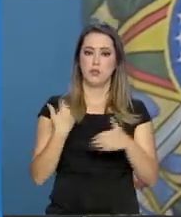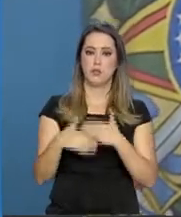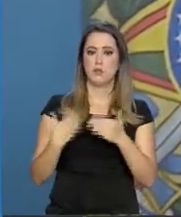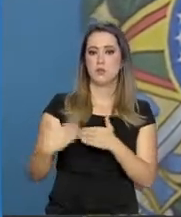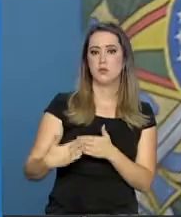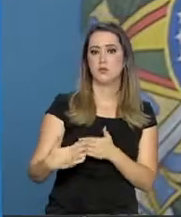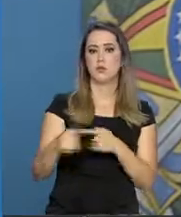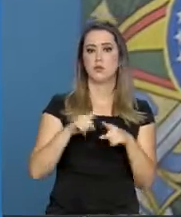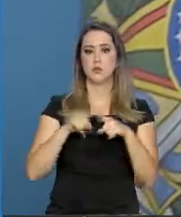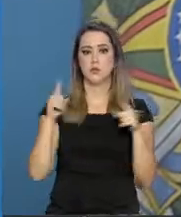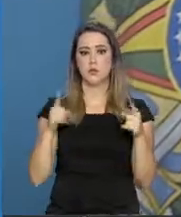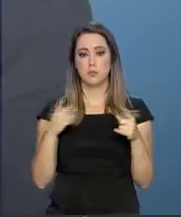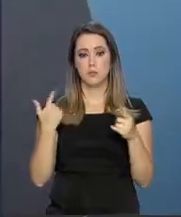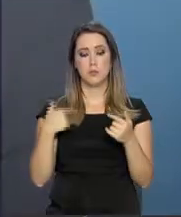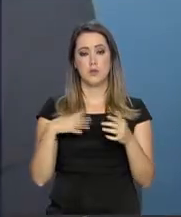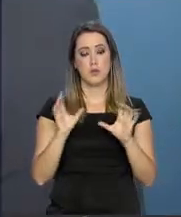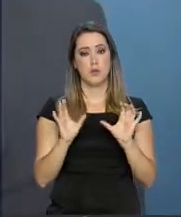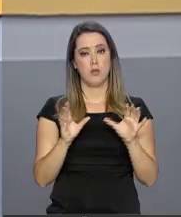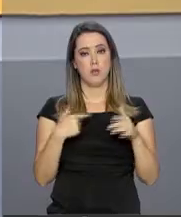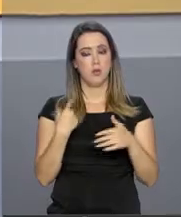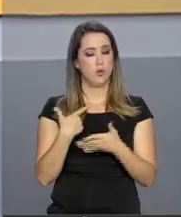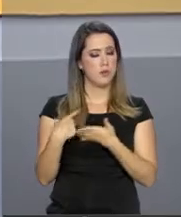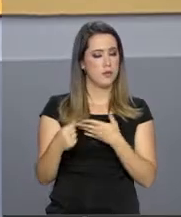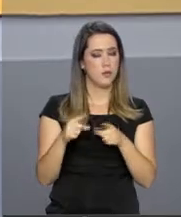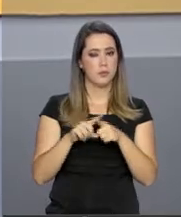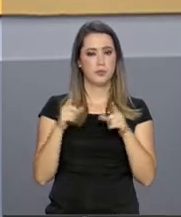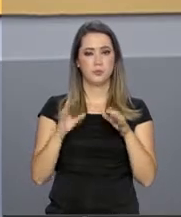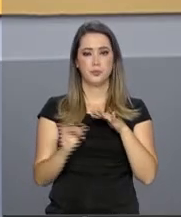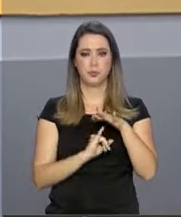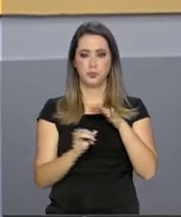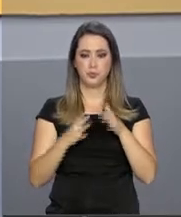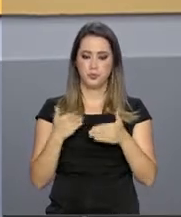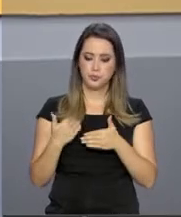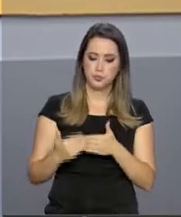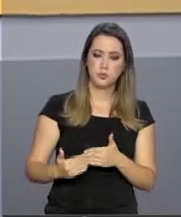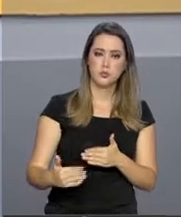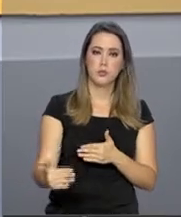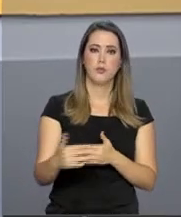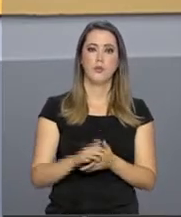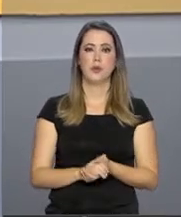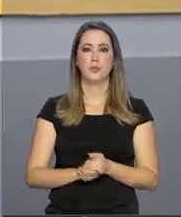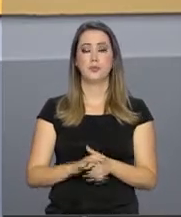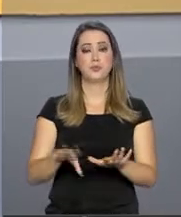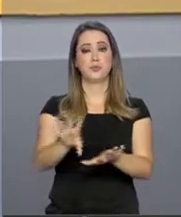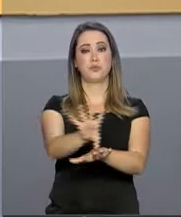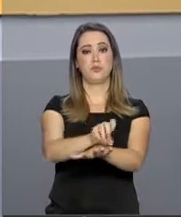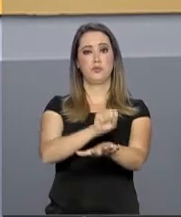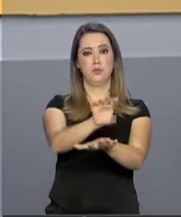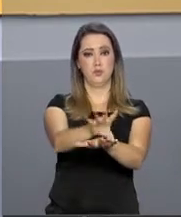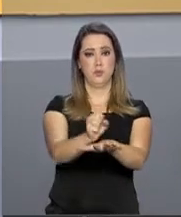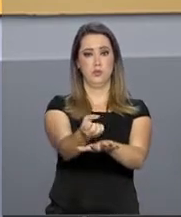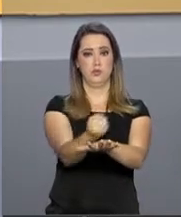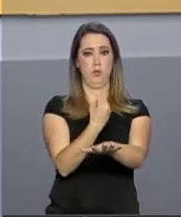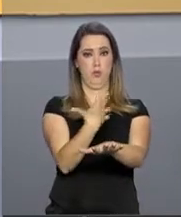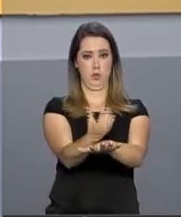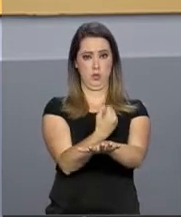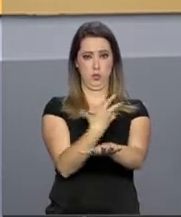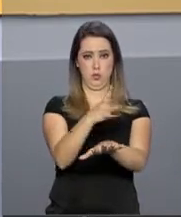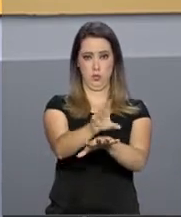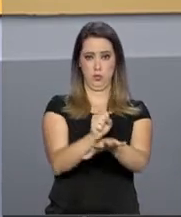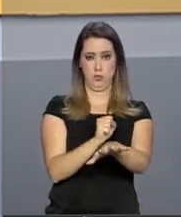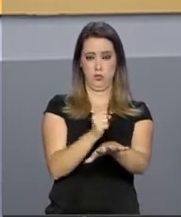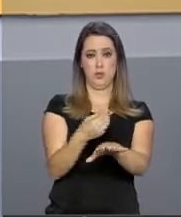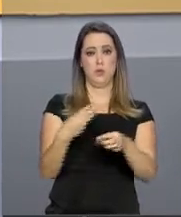mas as instituições é unificar as ouvidorias ligadas ao ministério da justiça como o arquivo nacional